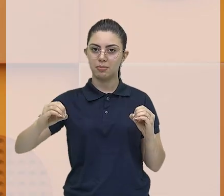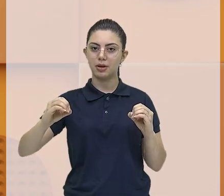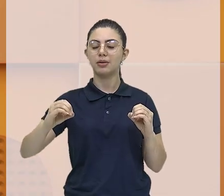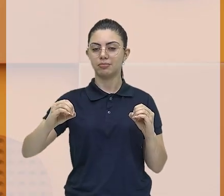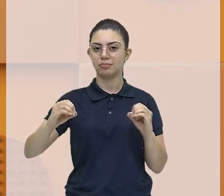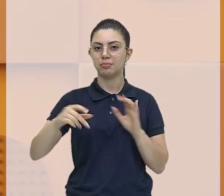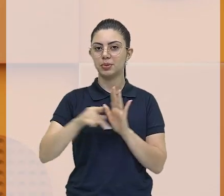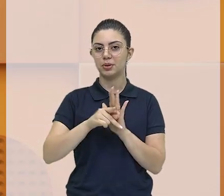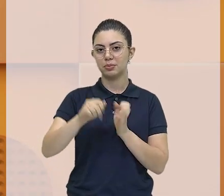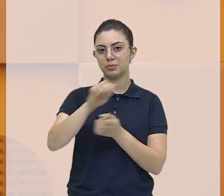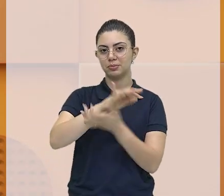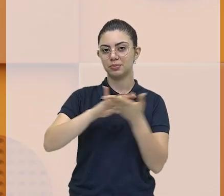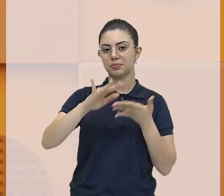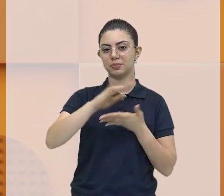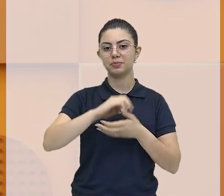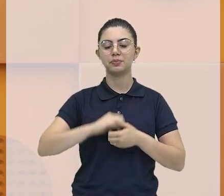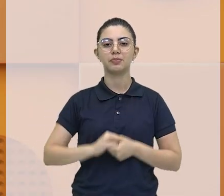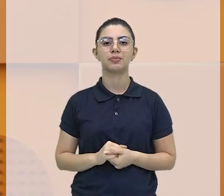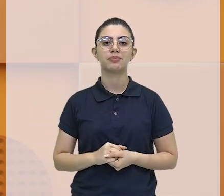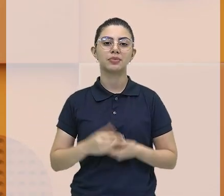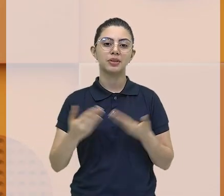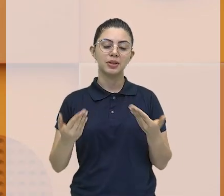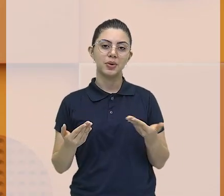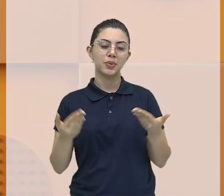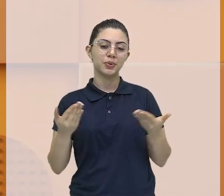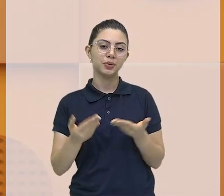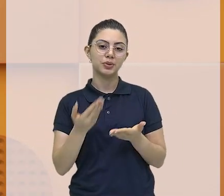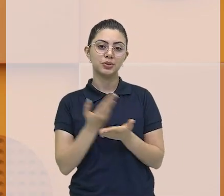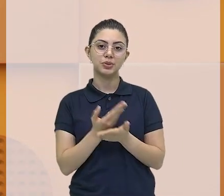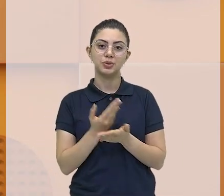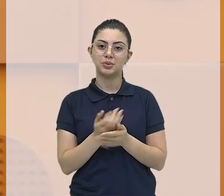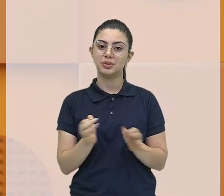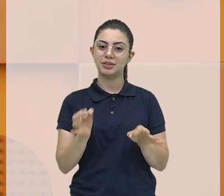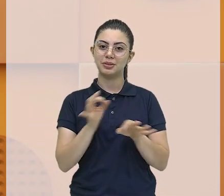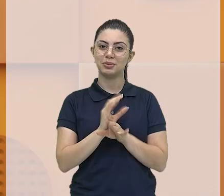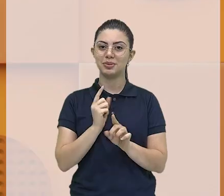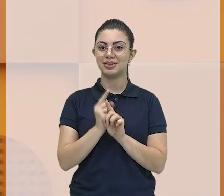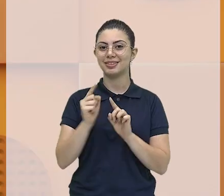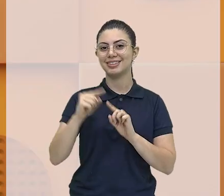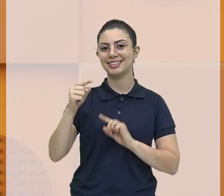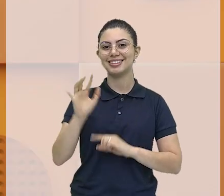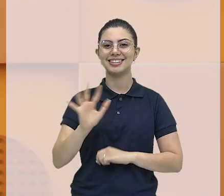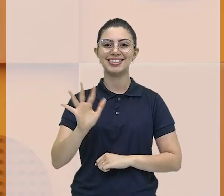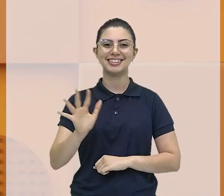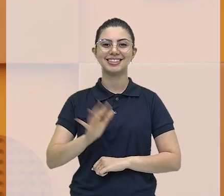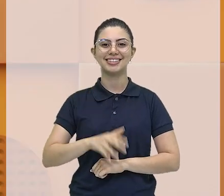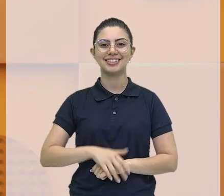sistema solar. Bom, aqui fechamos mais uma aula de geografia e até a próxima.